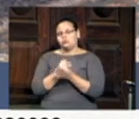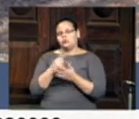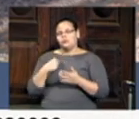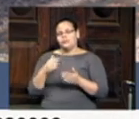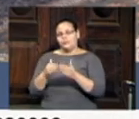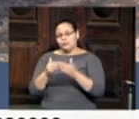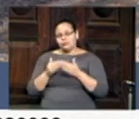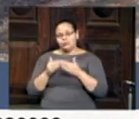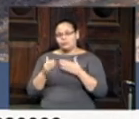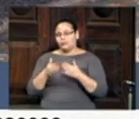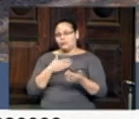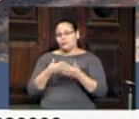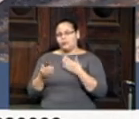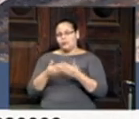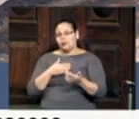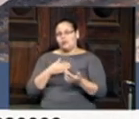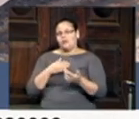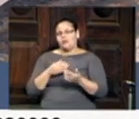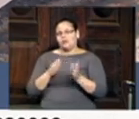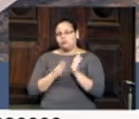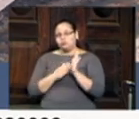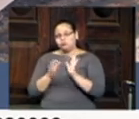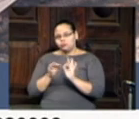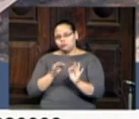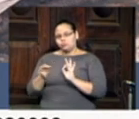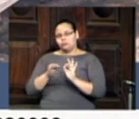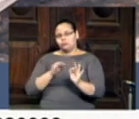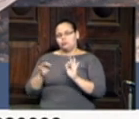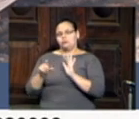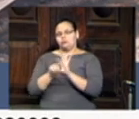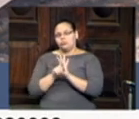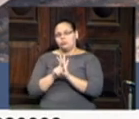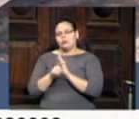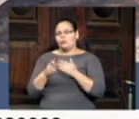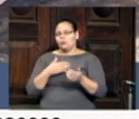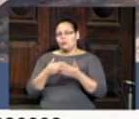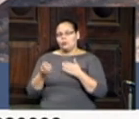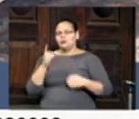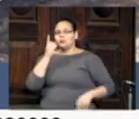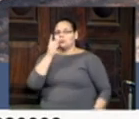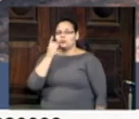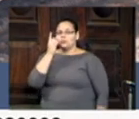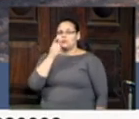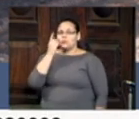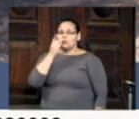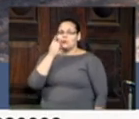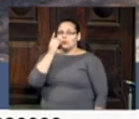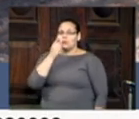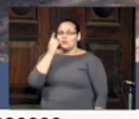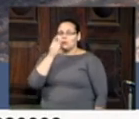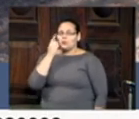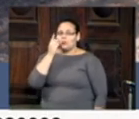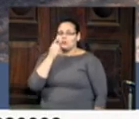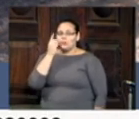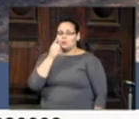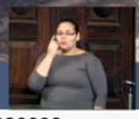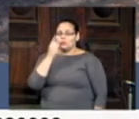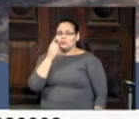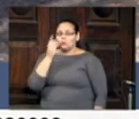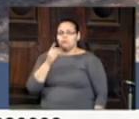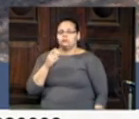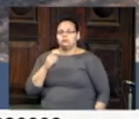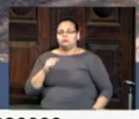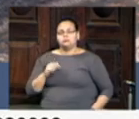que qualquer projeto de qualquer deputado fosse